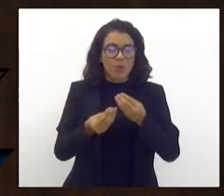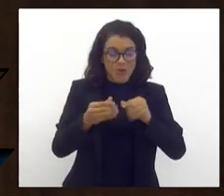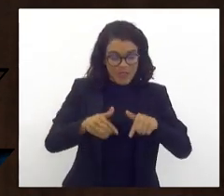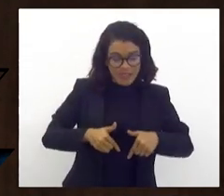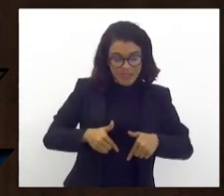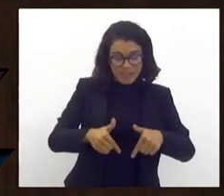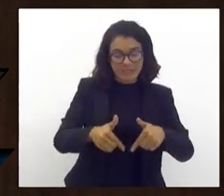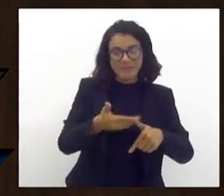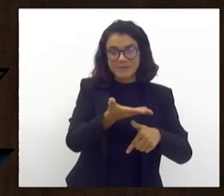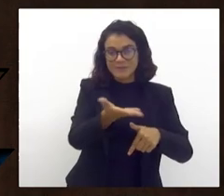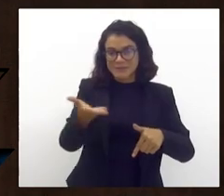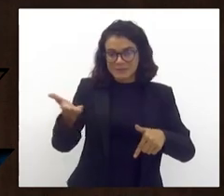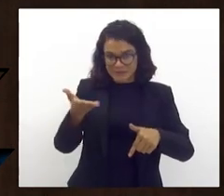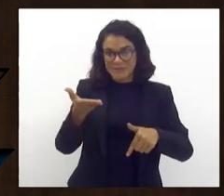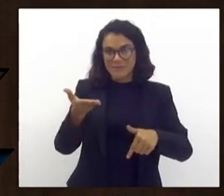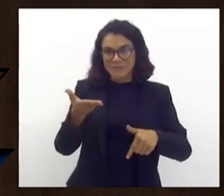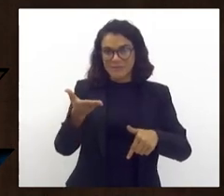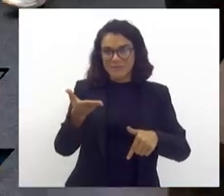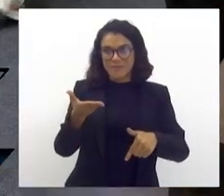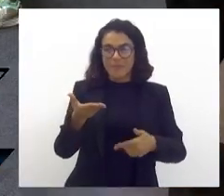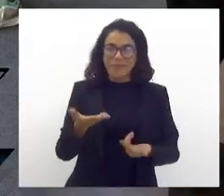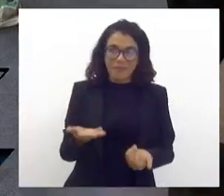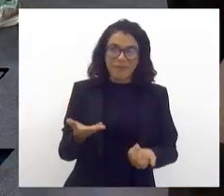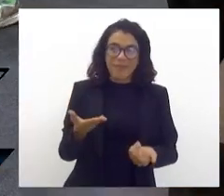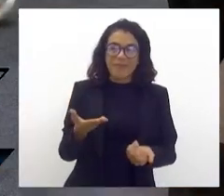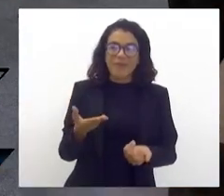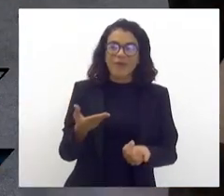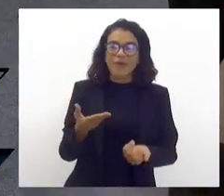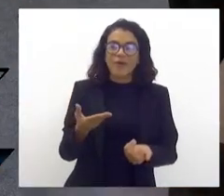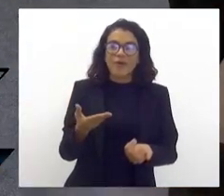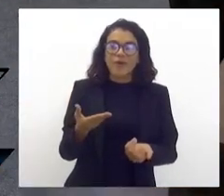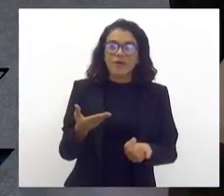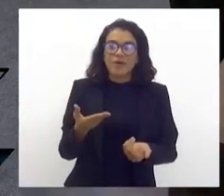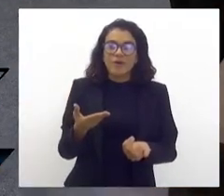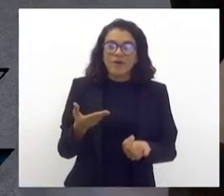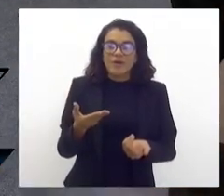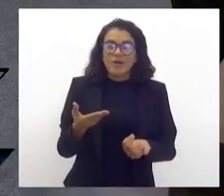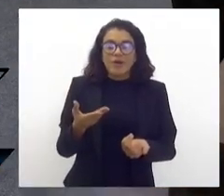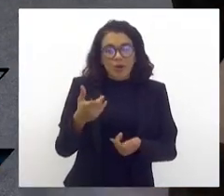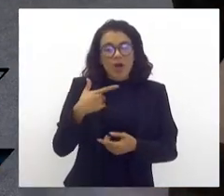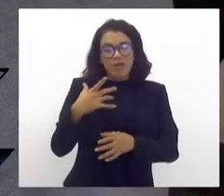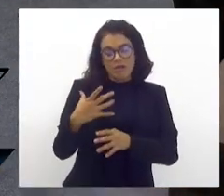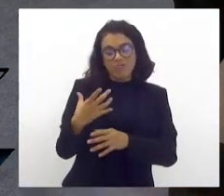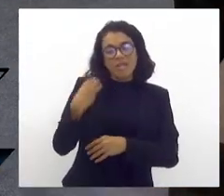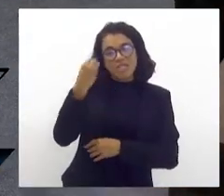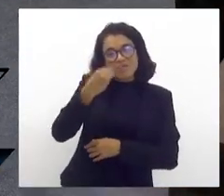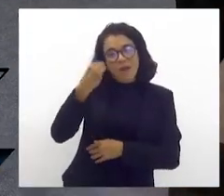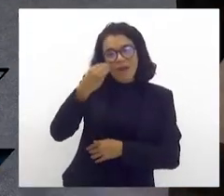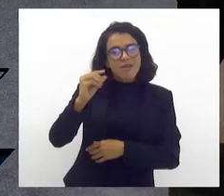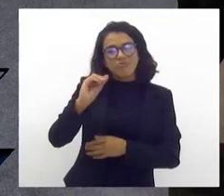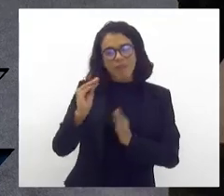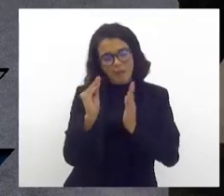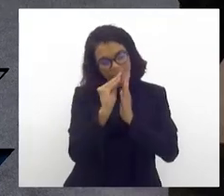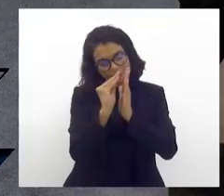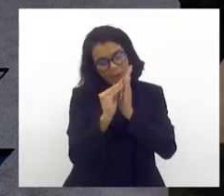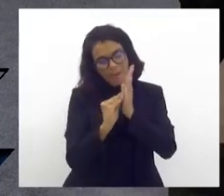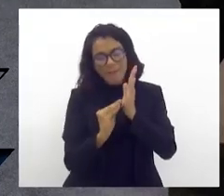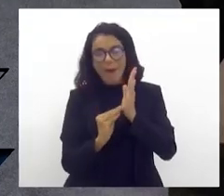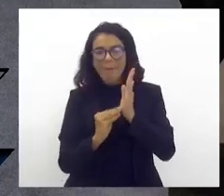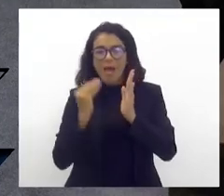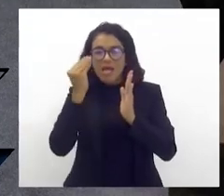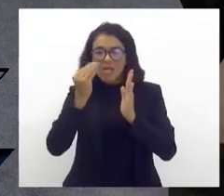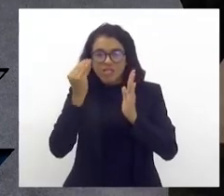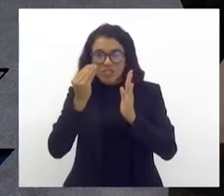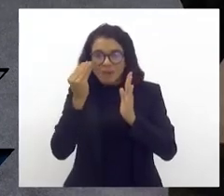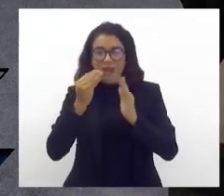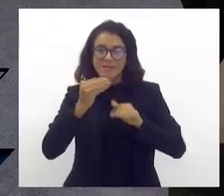iniciativa de vossas excelências, quando conta como experiência de trabalho aquela vivência